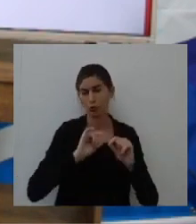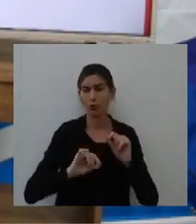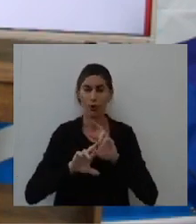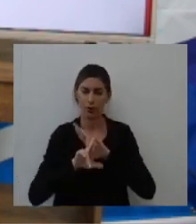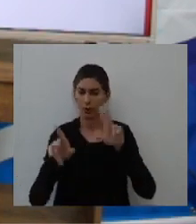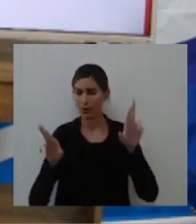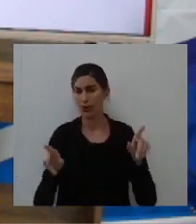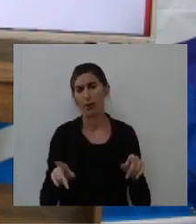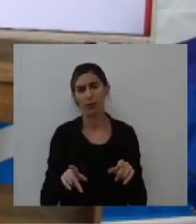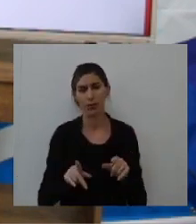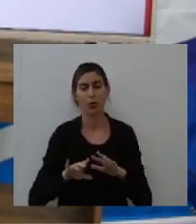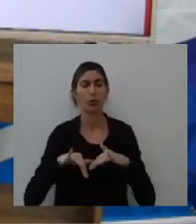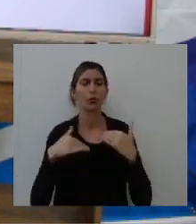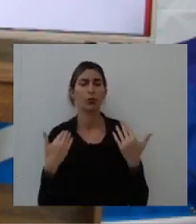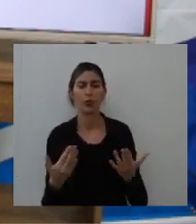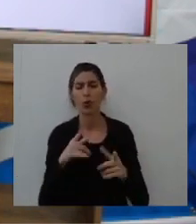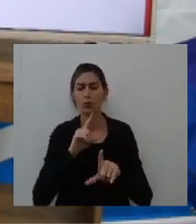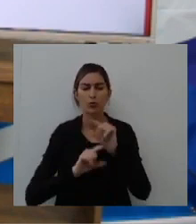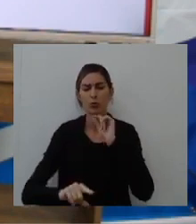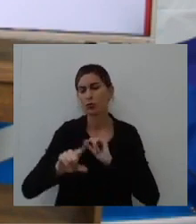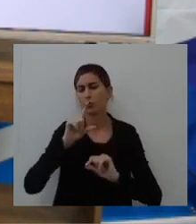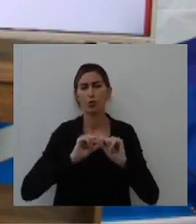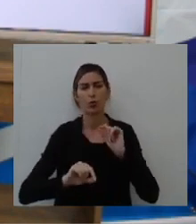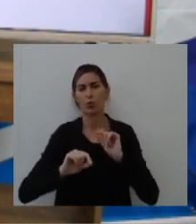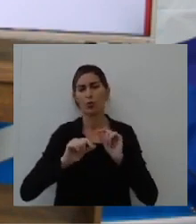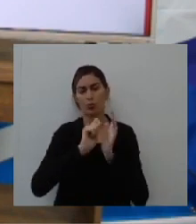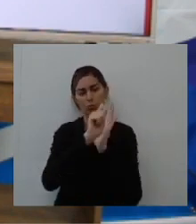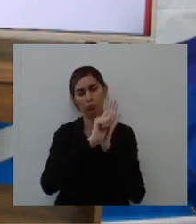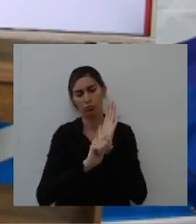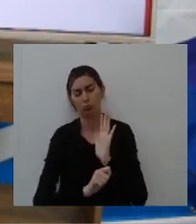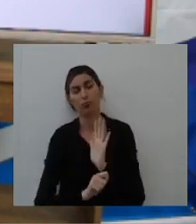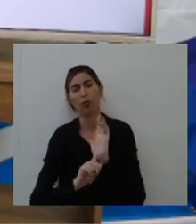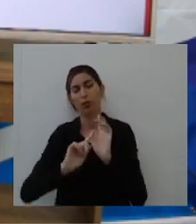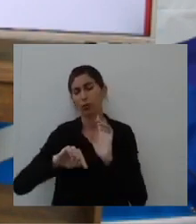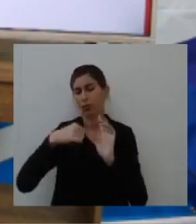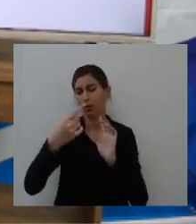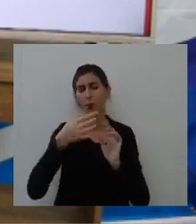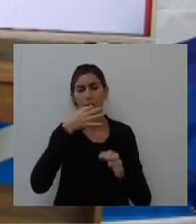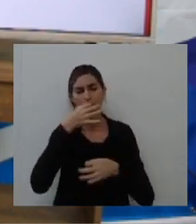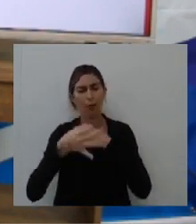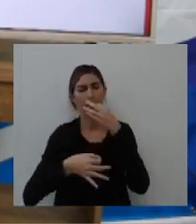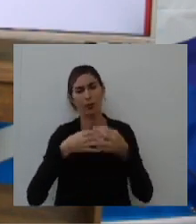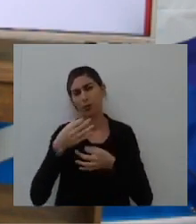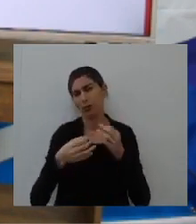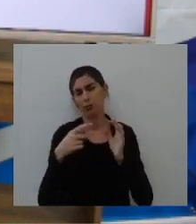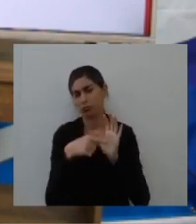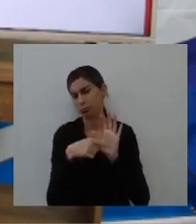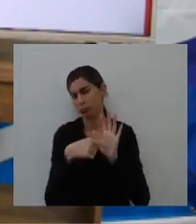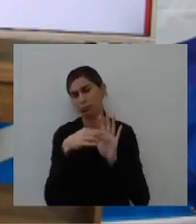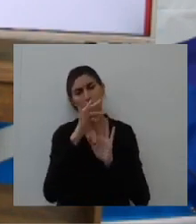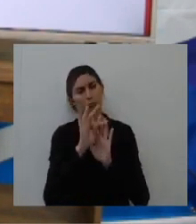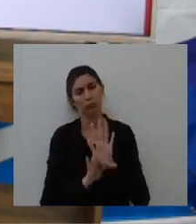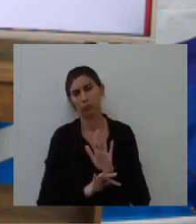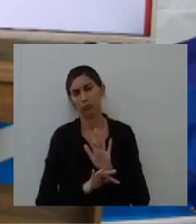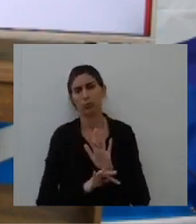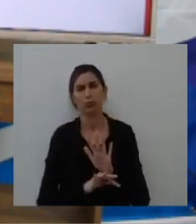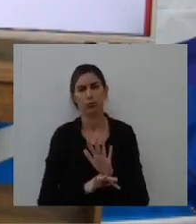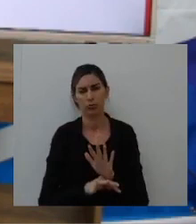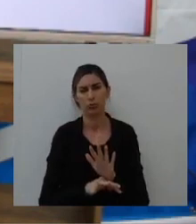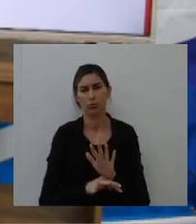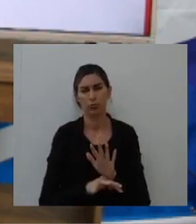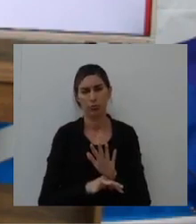Então, eu vou observando quais foram as escolhas do autor. E aí, depois, eu monto uma opinião sobre aquele texto ali.